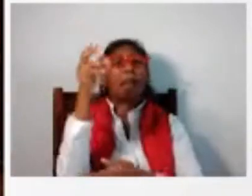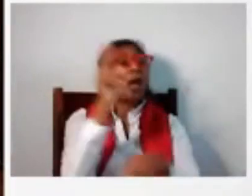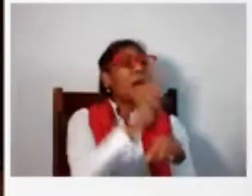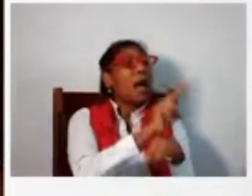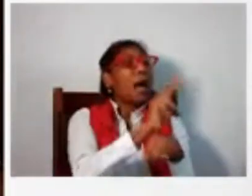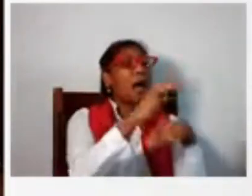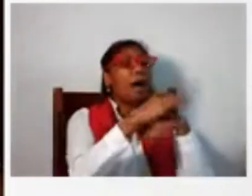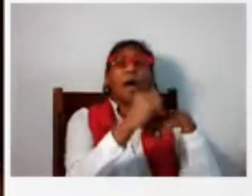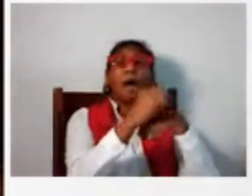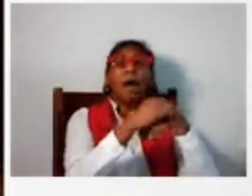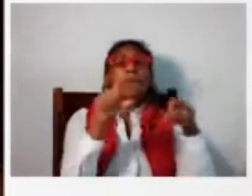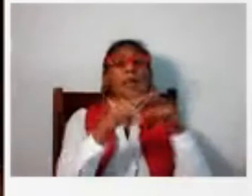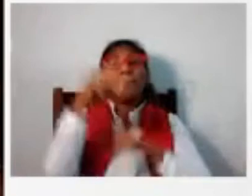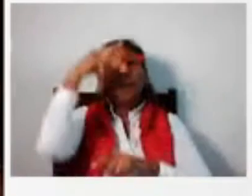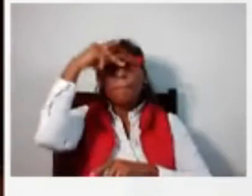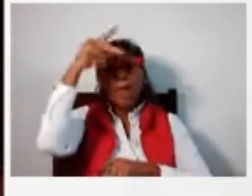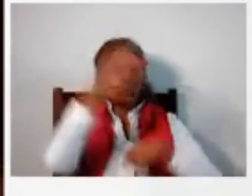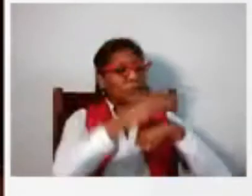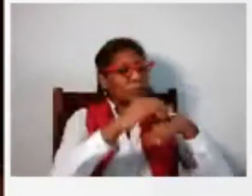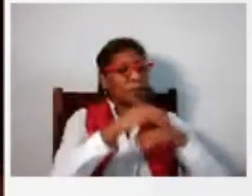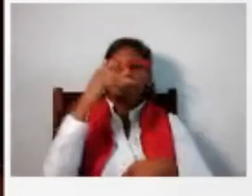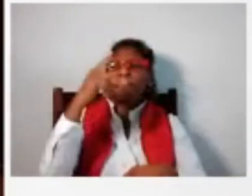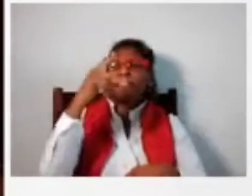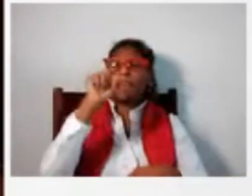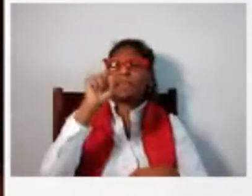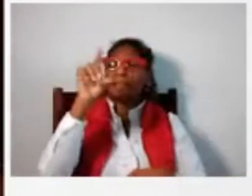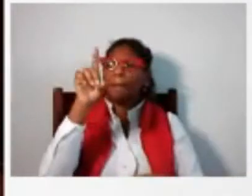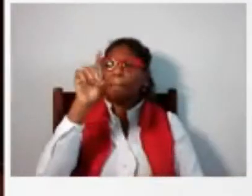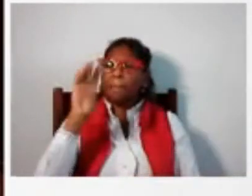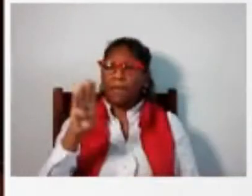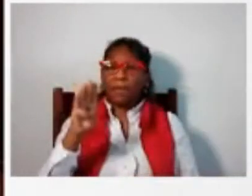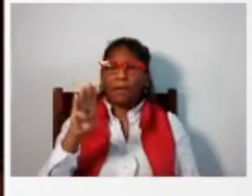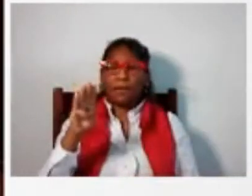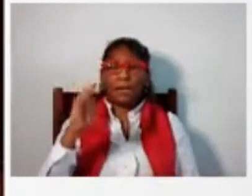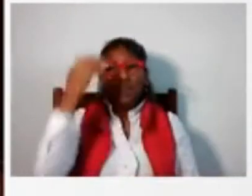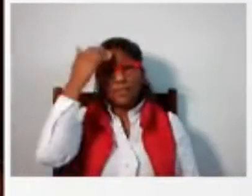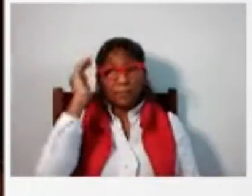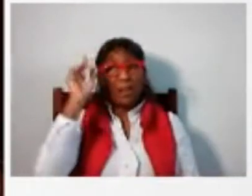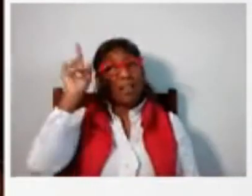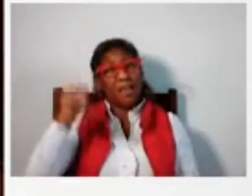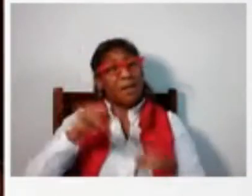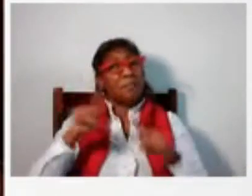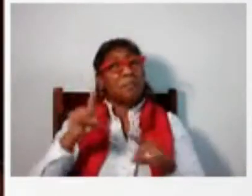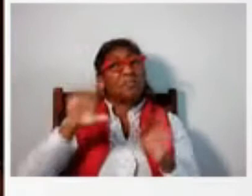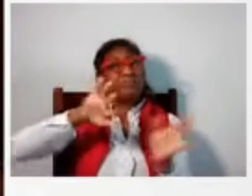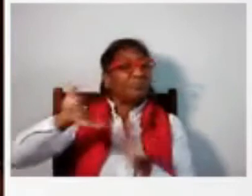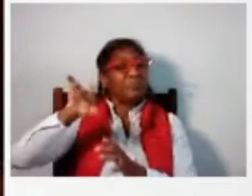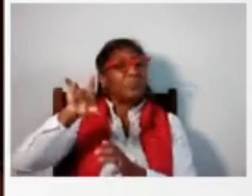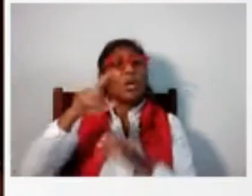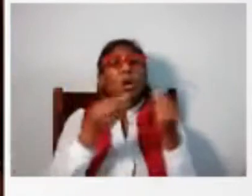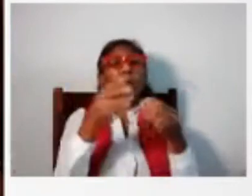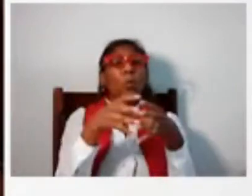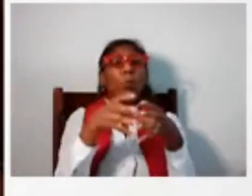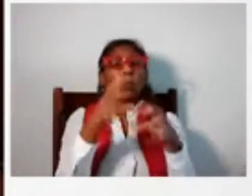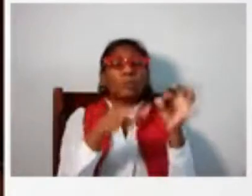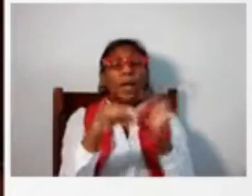Pelotas e Novo Hamburgo, governados pelo PSDB. Embora Santa Maria também seja. Como que a equipe técnica responde a essas